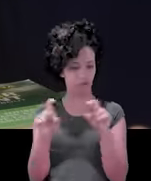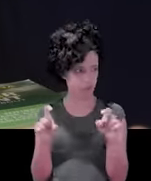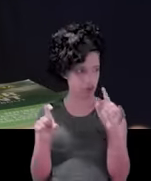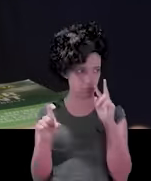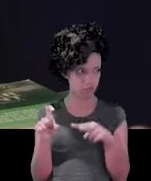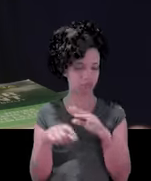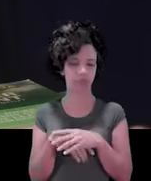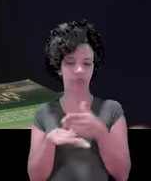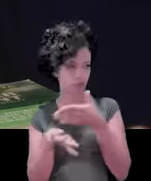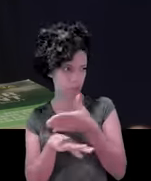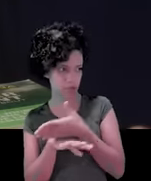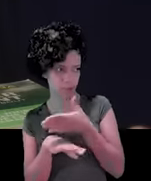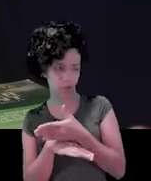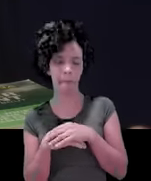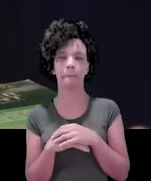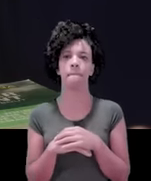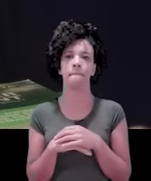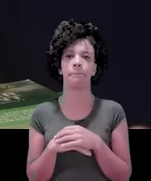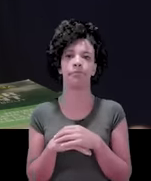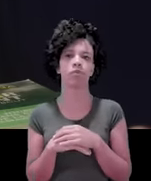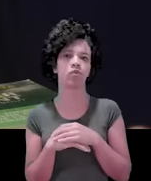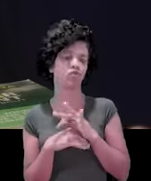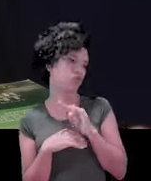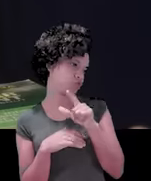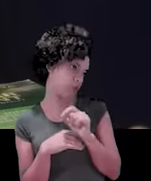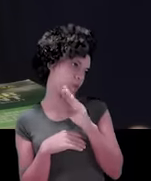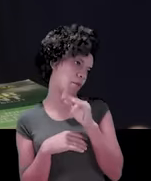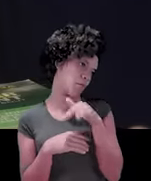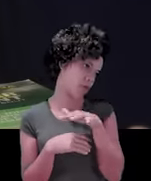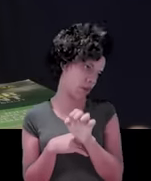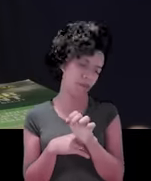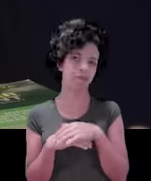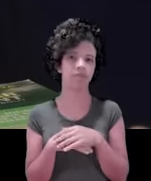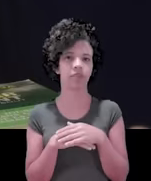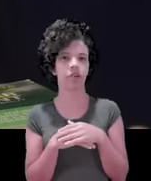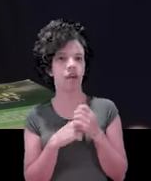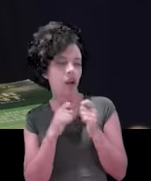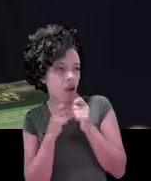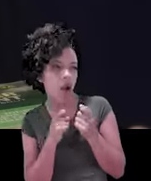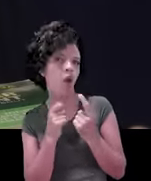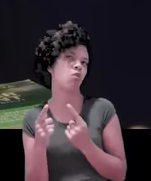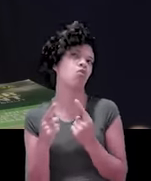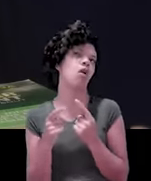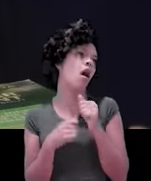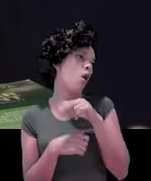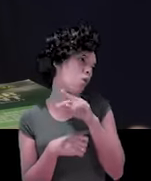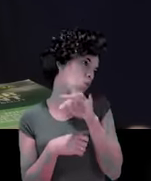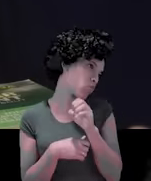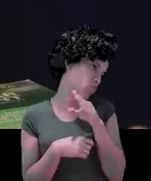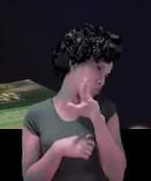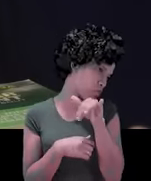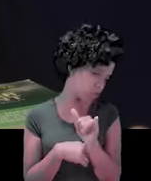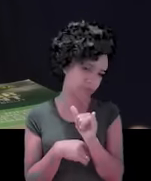é do programa que eu fui participar com Tiago Brunet e ele disse que fez entrevista com Augusto Cury augustocury foi uma coisa